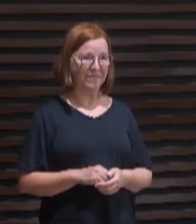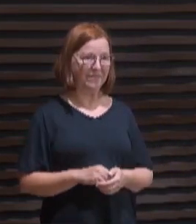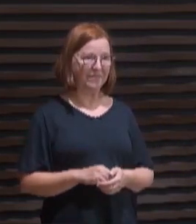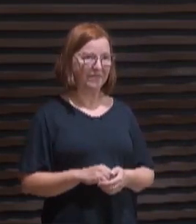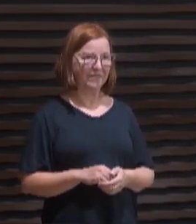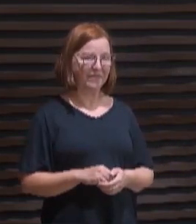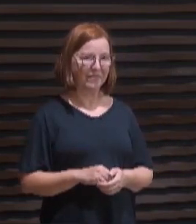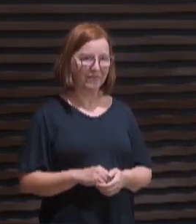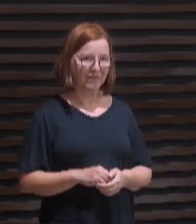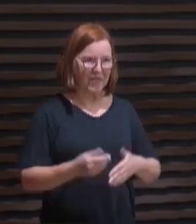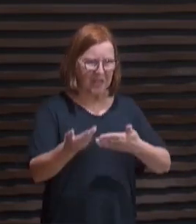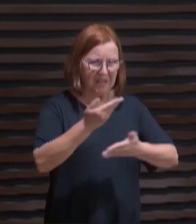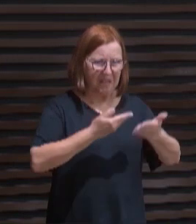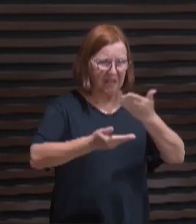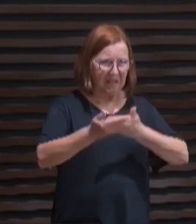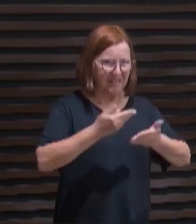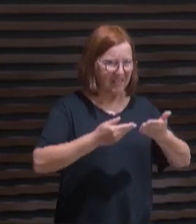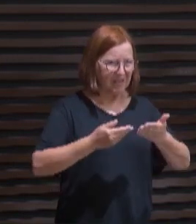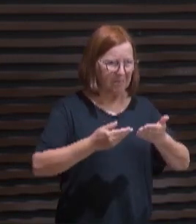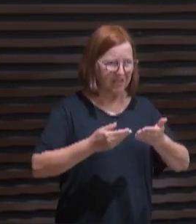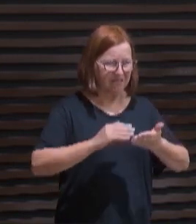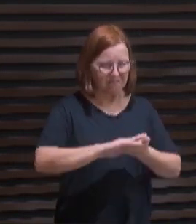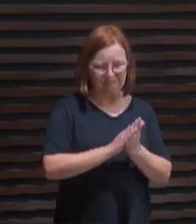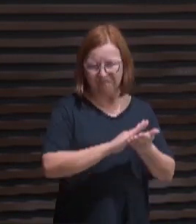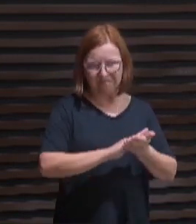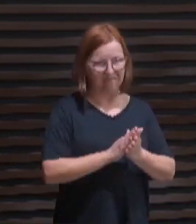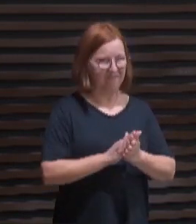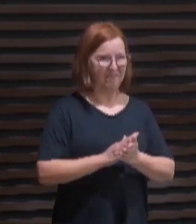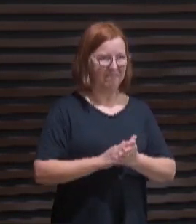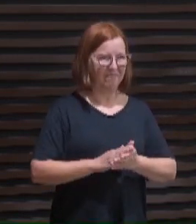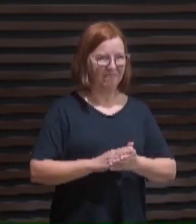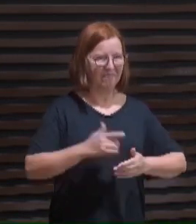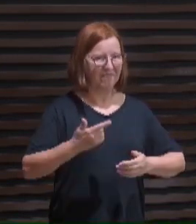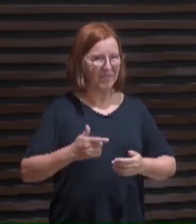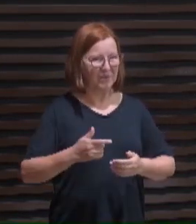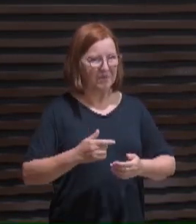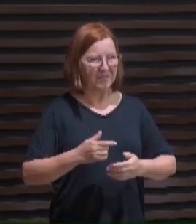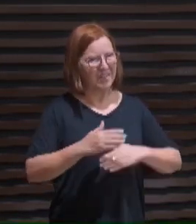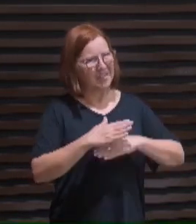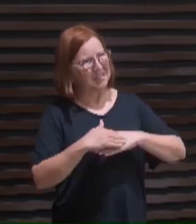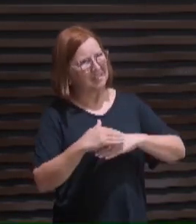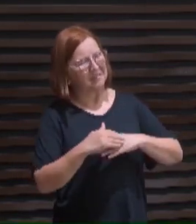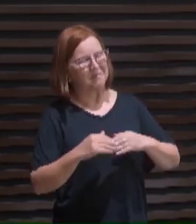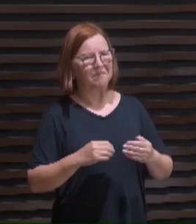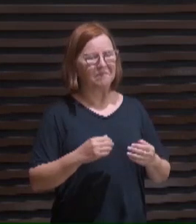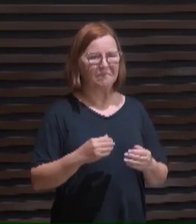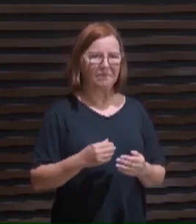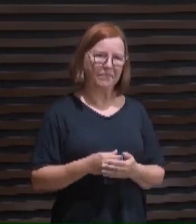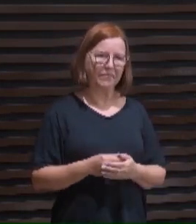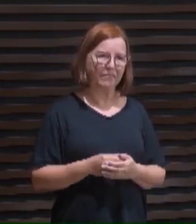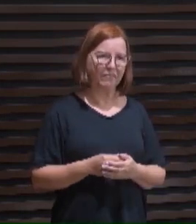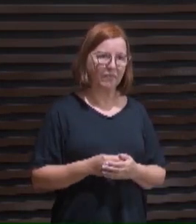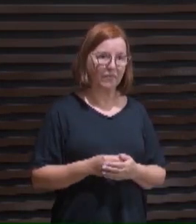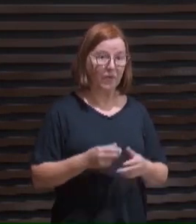Os relacionamentos estão se esfacelando. Não há toque, não há afeto. Estava vendo a